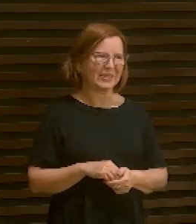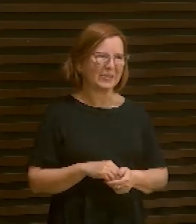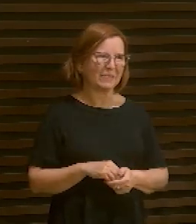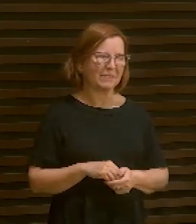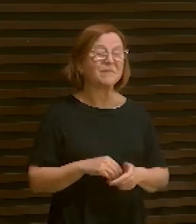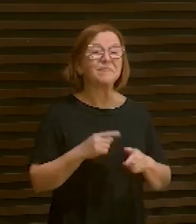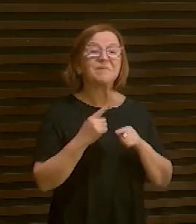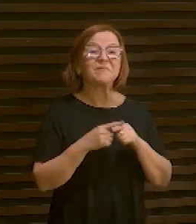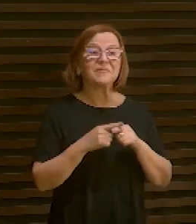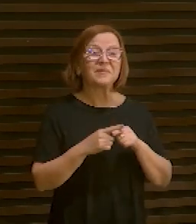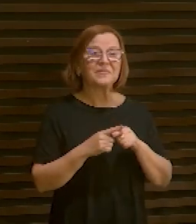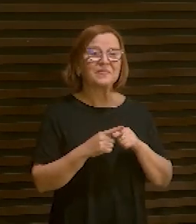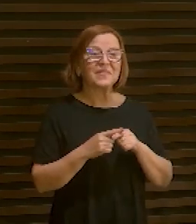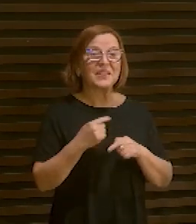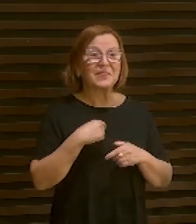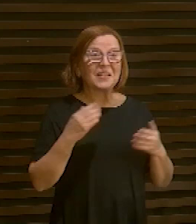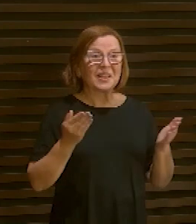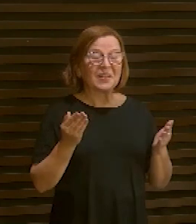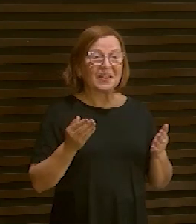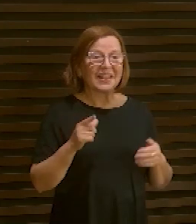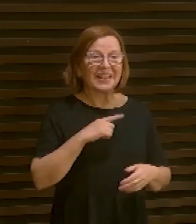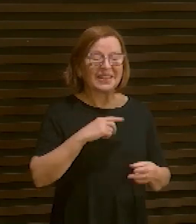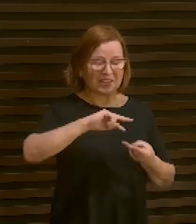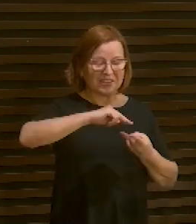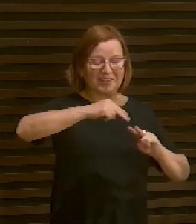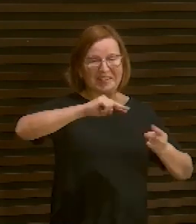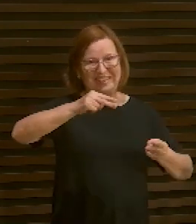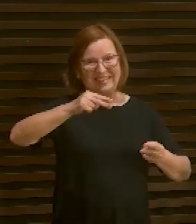Por quê? Porque eu agora tenho a genética do pai dele.